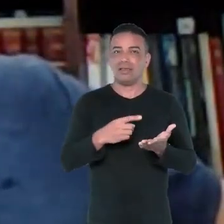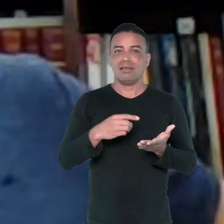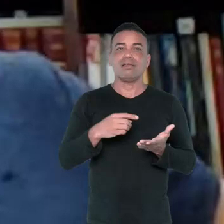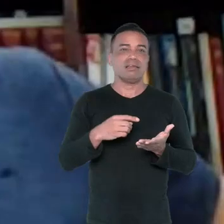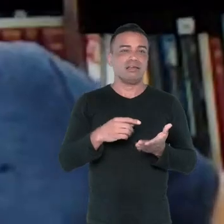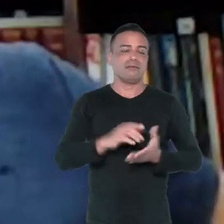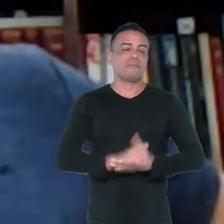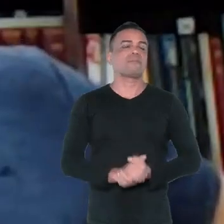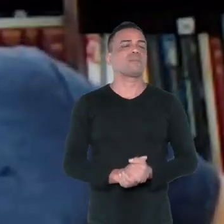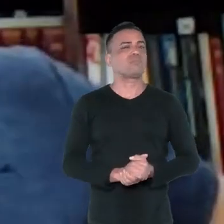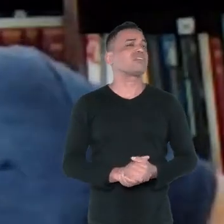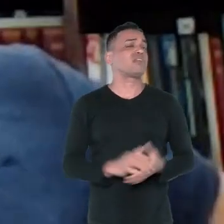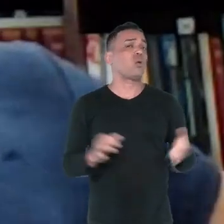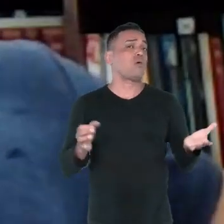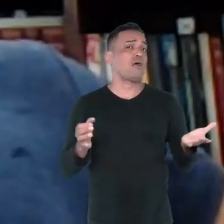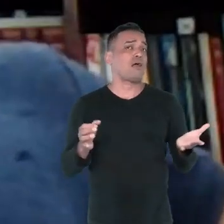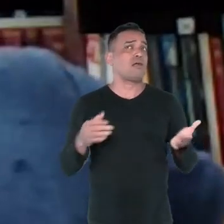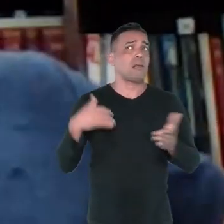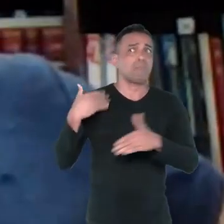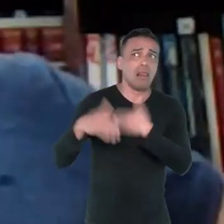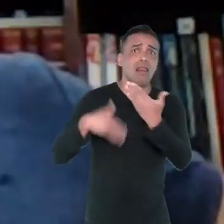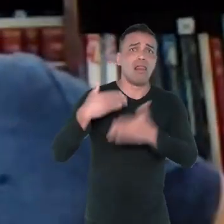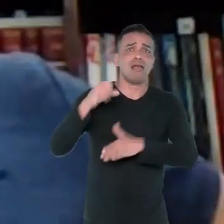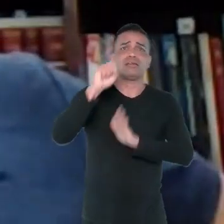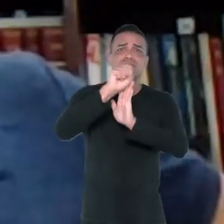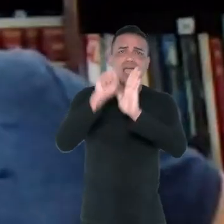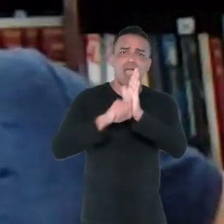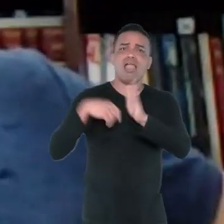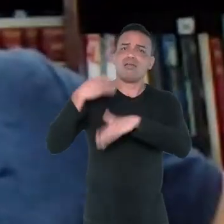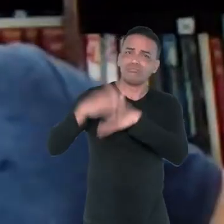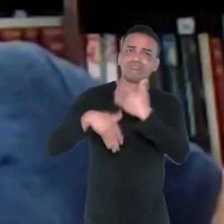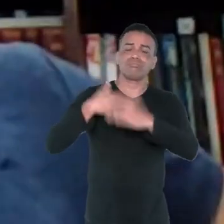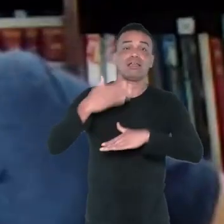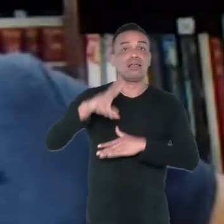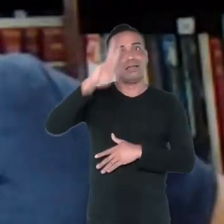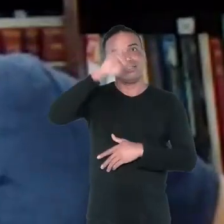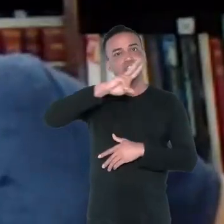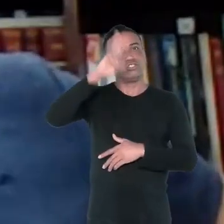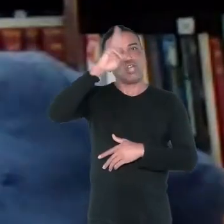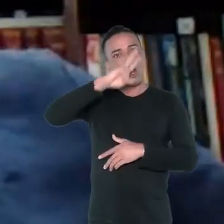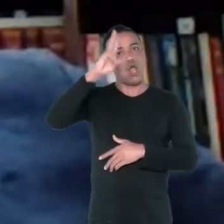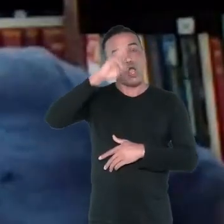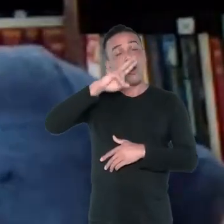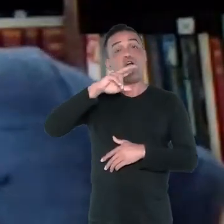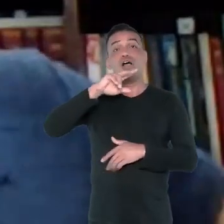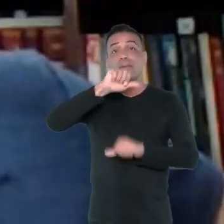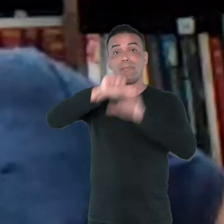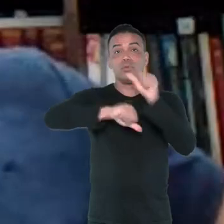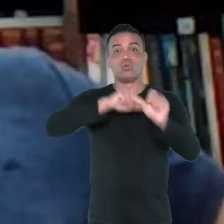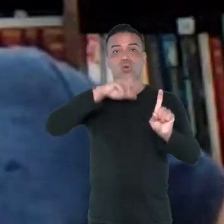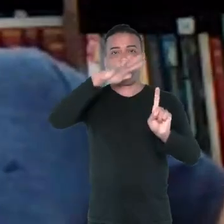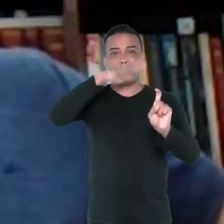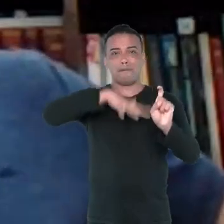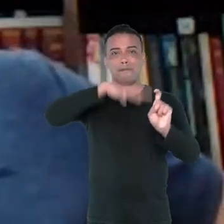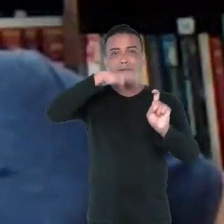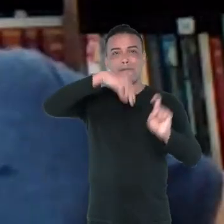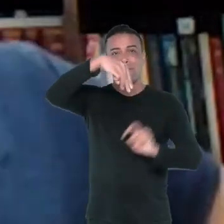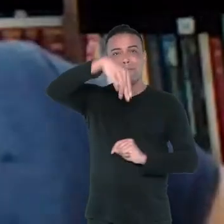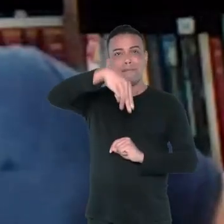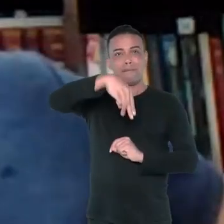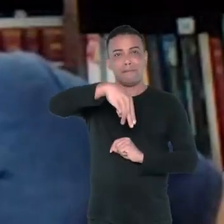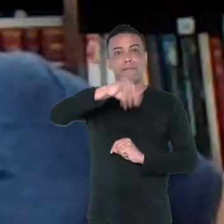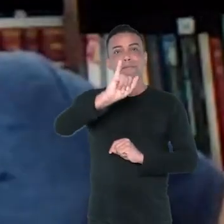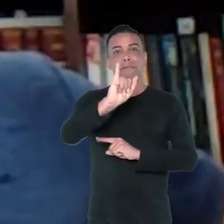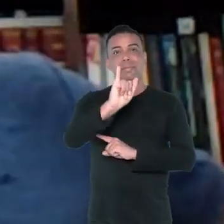Mefistófeles. E acabou que, com o passar dos séculos, essa história se tornou um mito, né? O